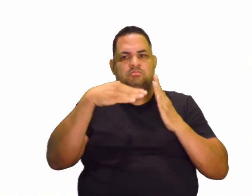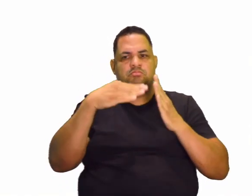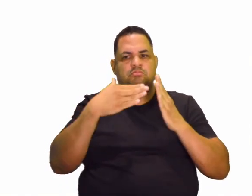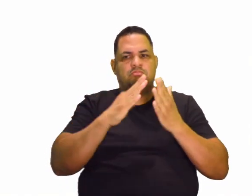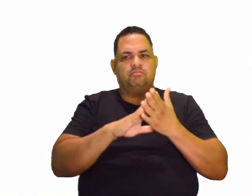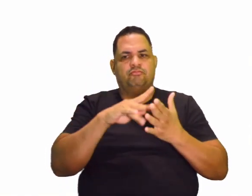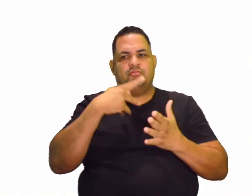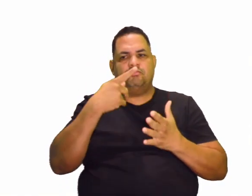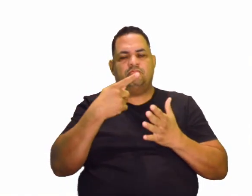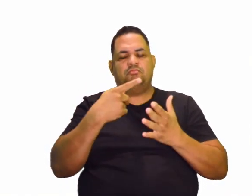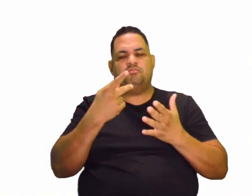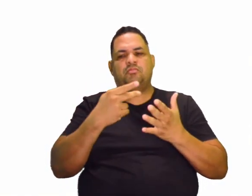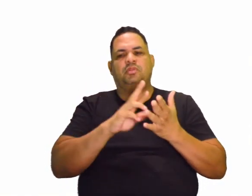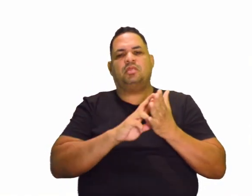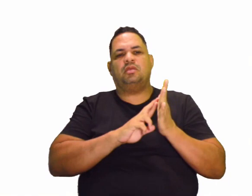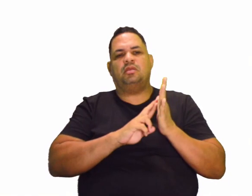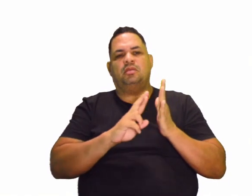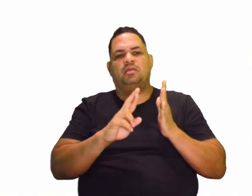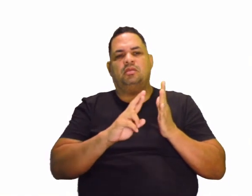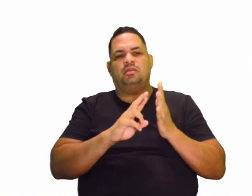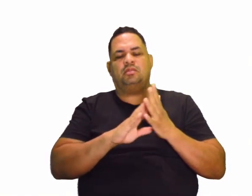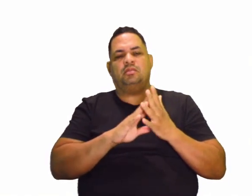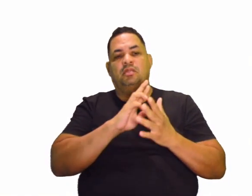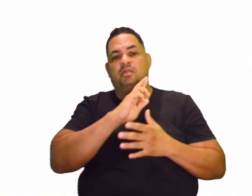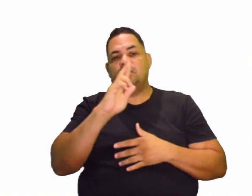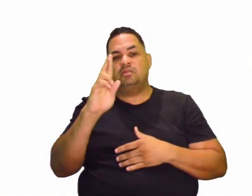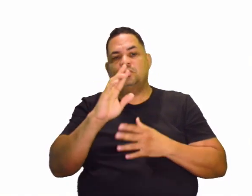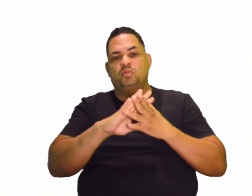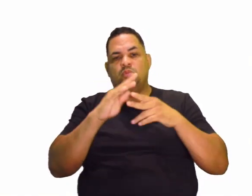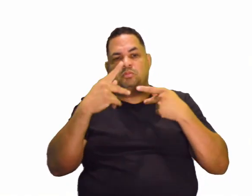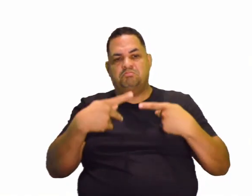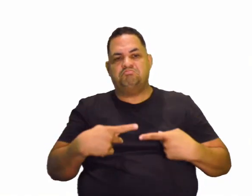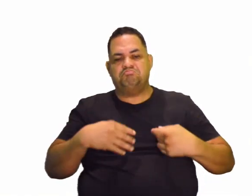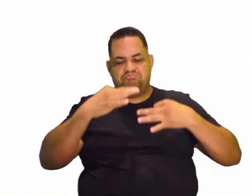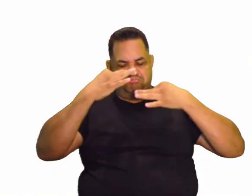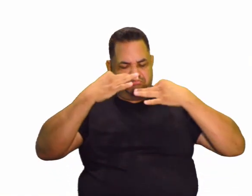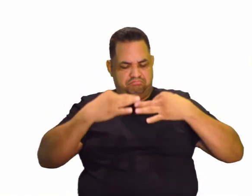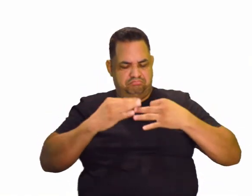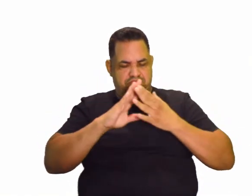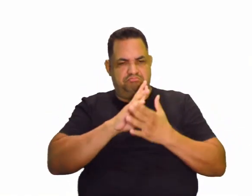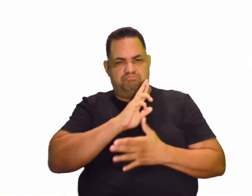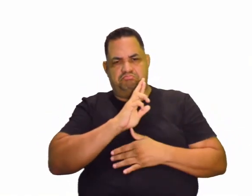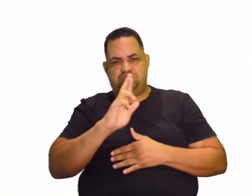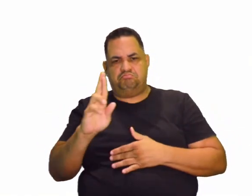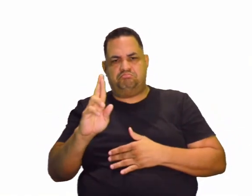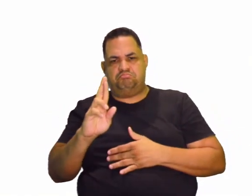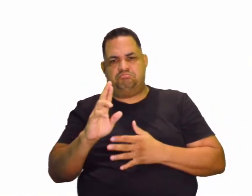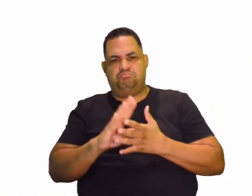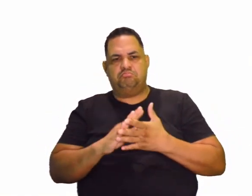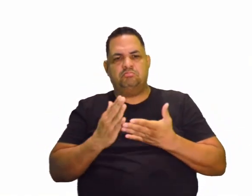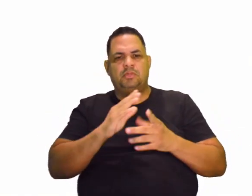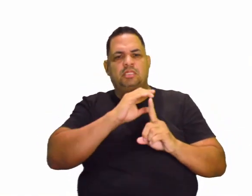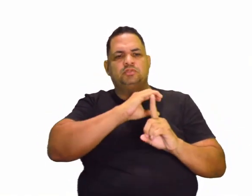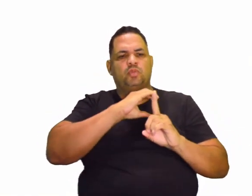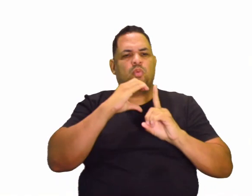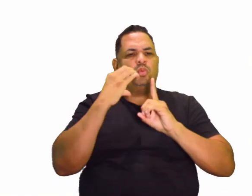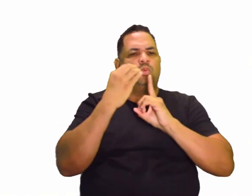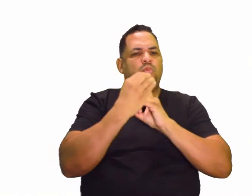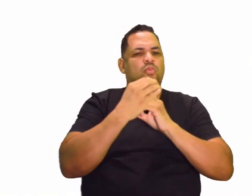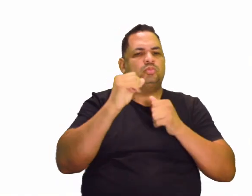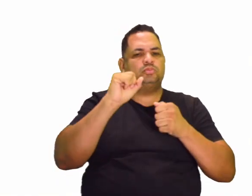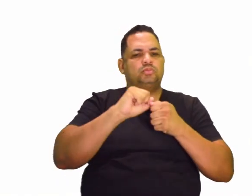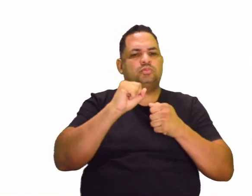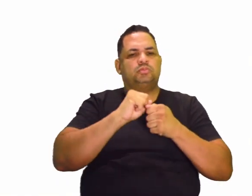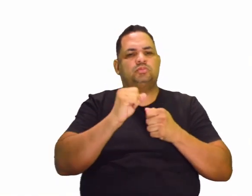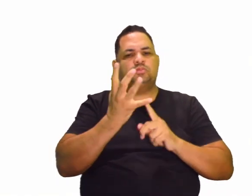referência à religião. Os humanos eram extremamente religiosos e prestavam cultos e faziam artes, então, para receber